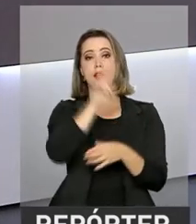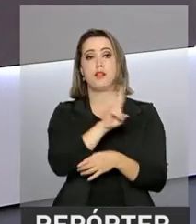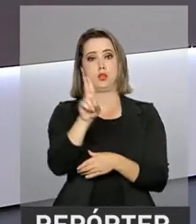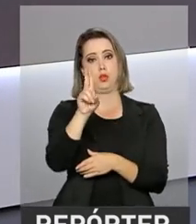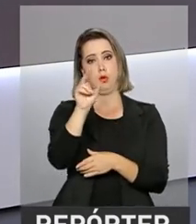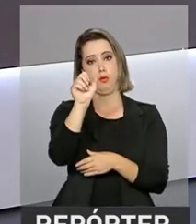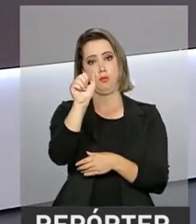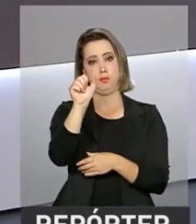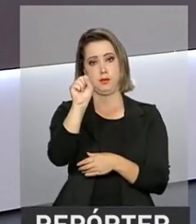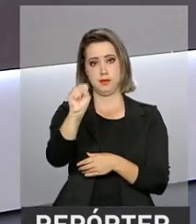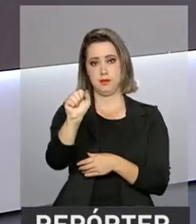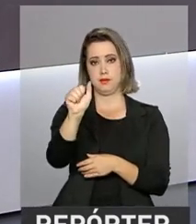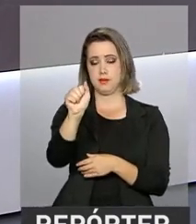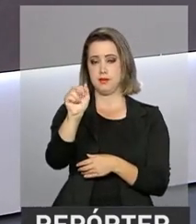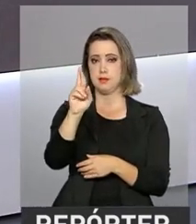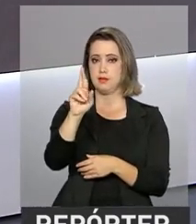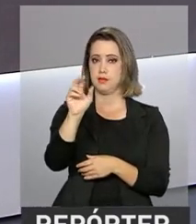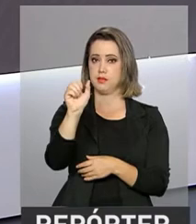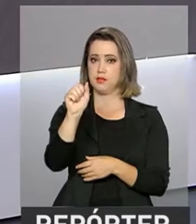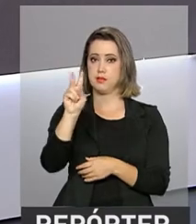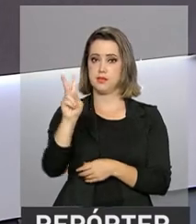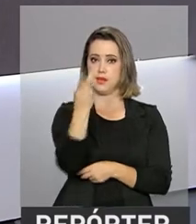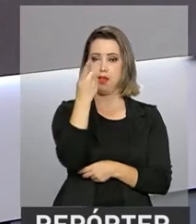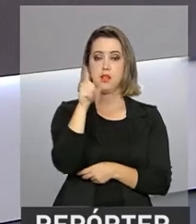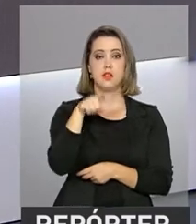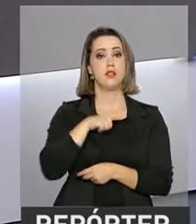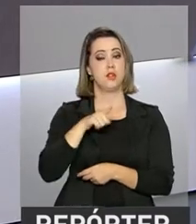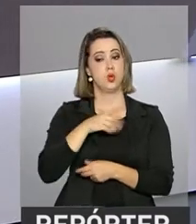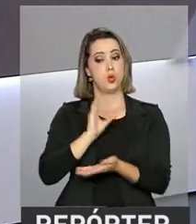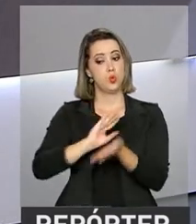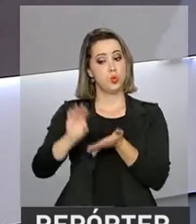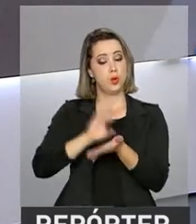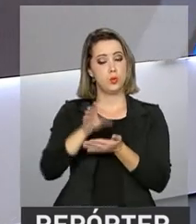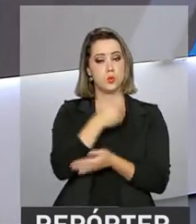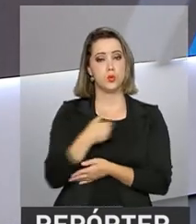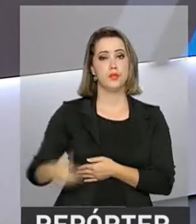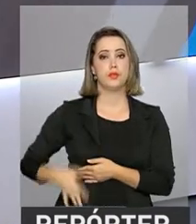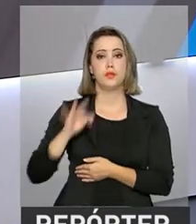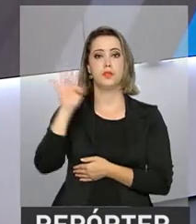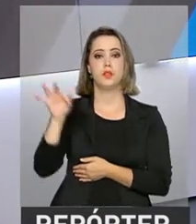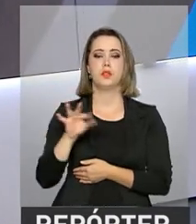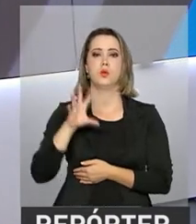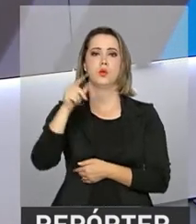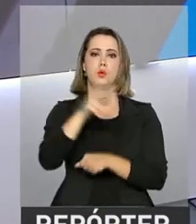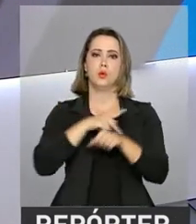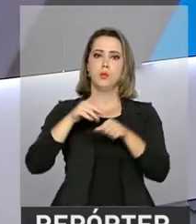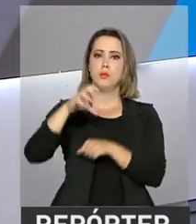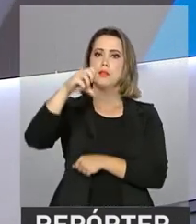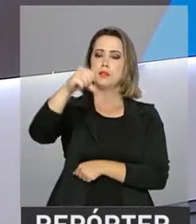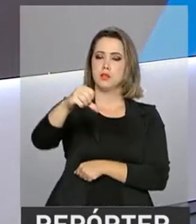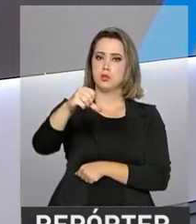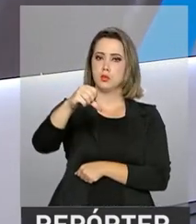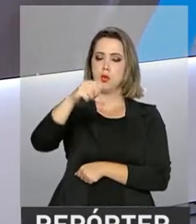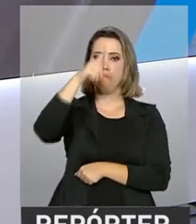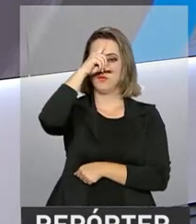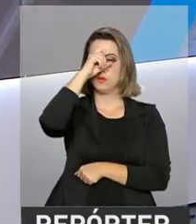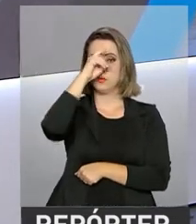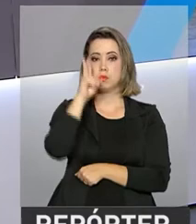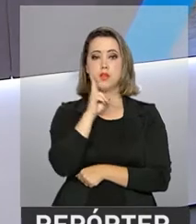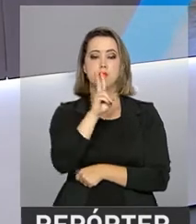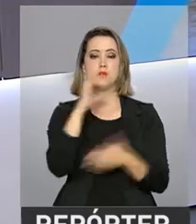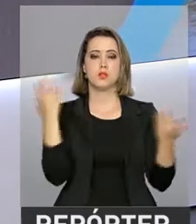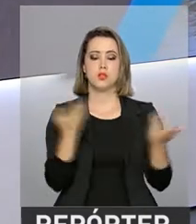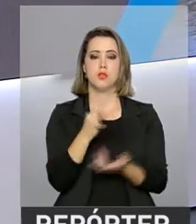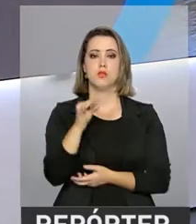recursos da união em todo o país são nove hospitais com atendimento de excelência em reabilitação confira agora na